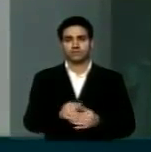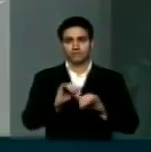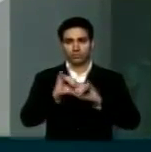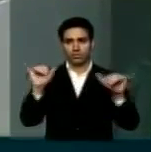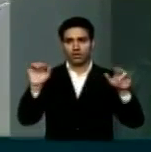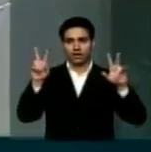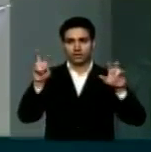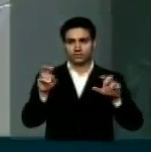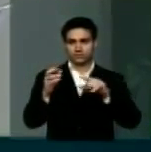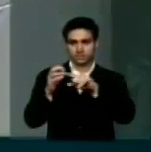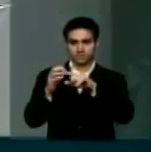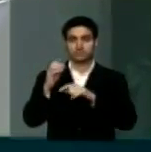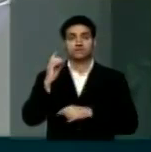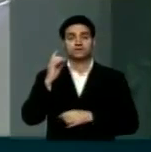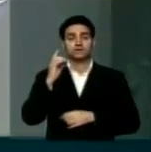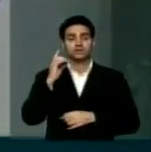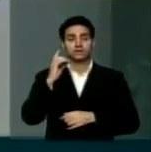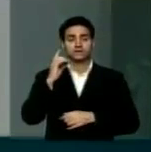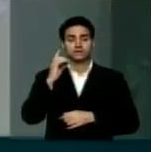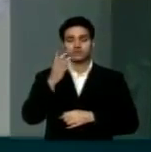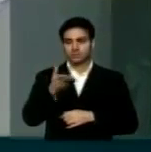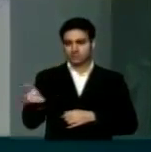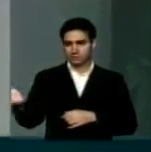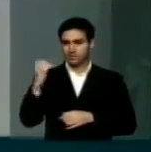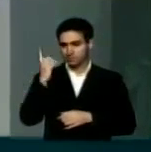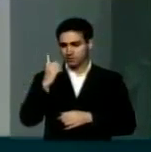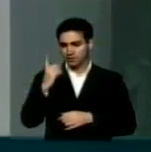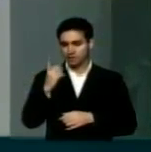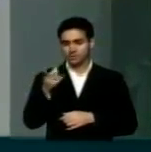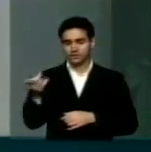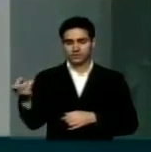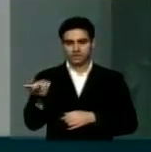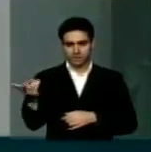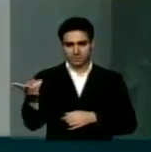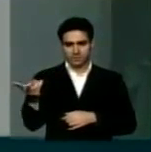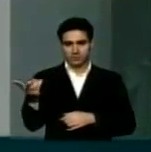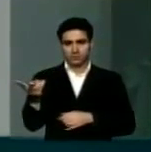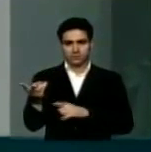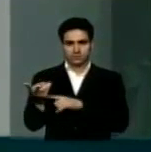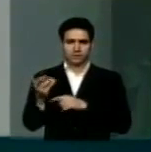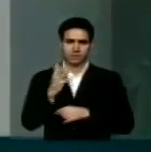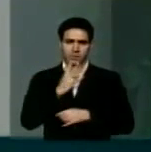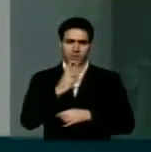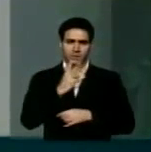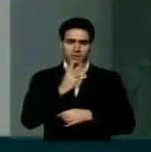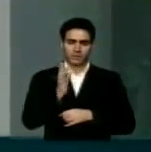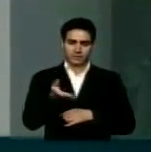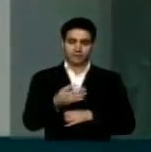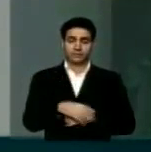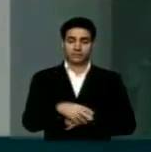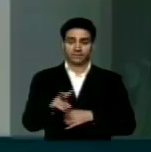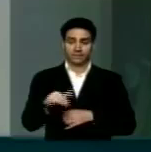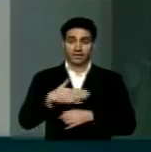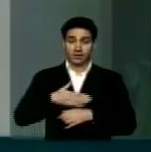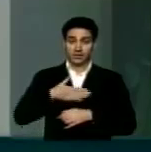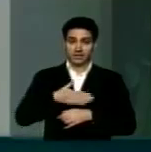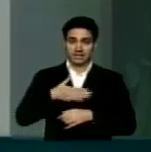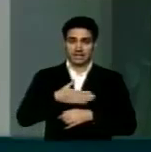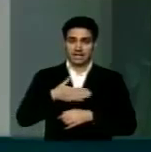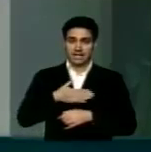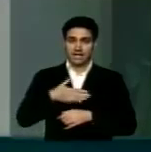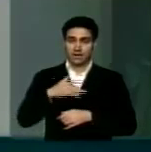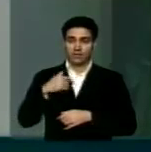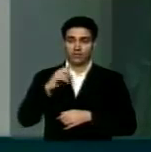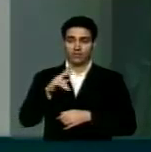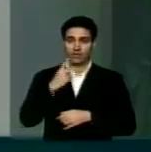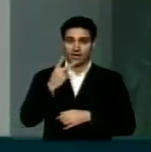o deputado Celso Maldani e a deputada Lucy, que são da área, vão gostar do que nós vamos falar